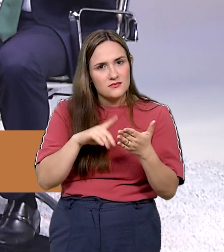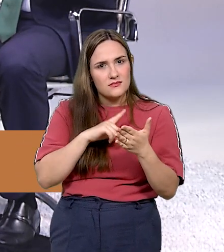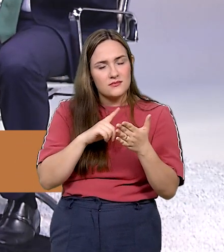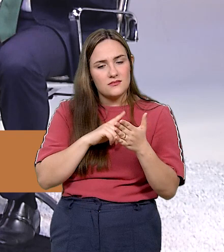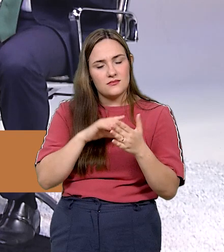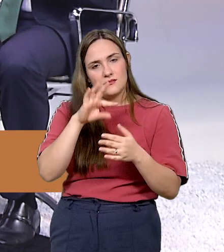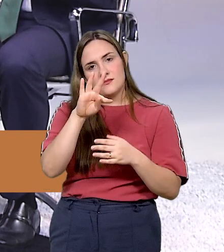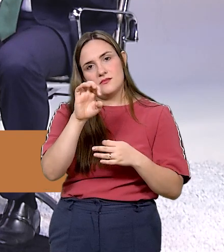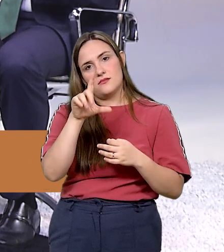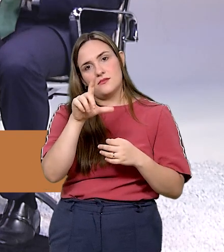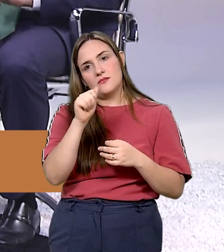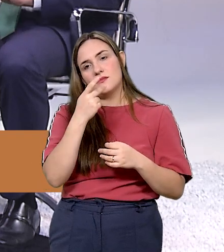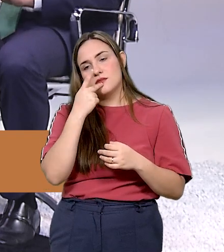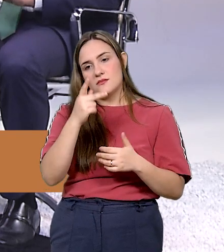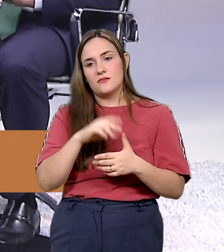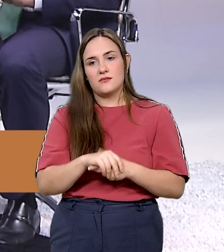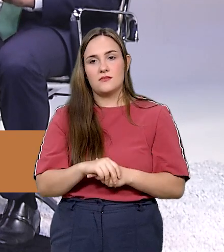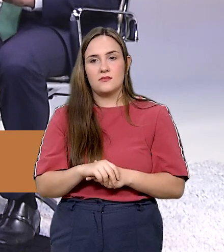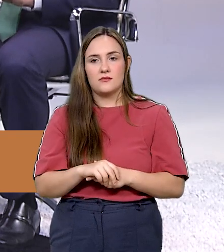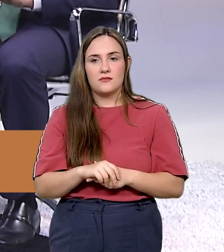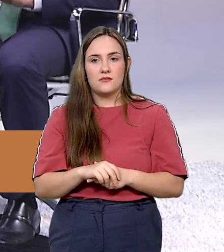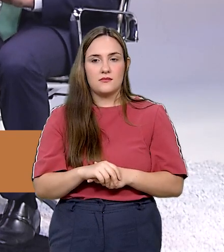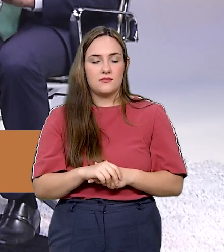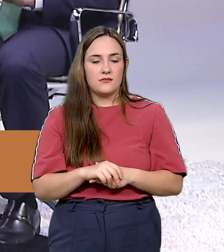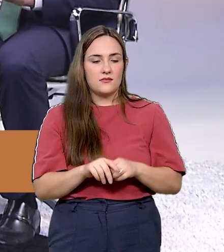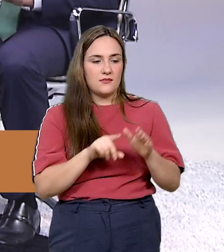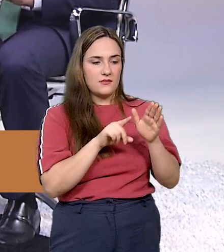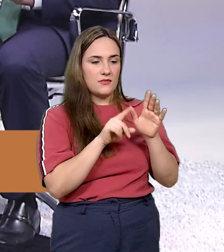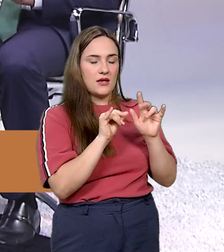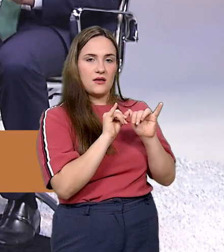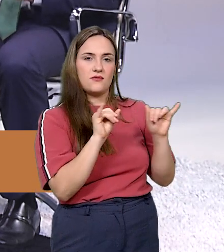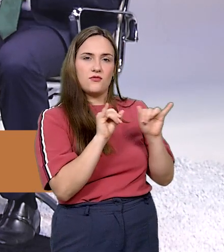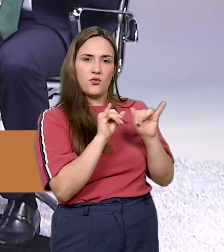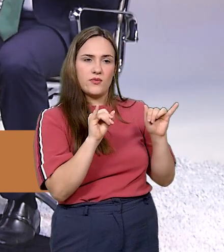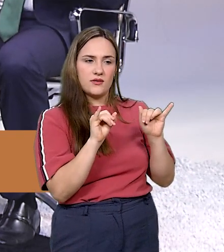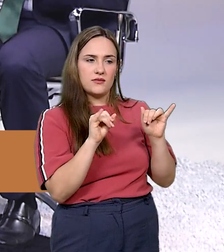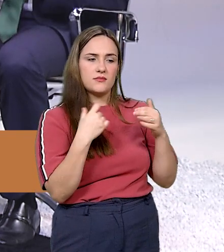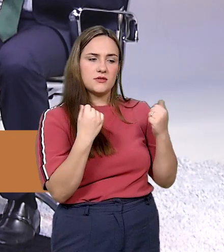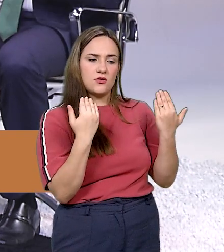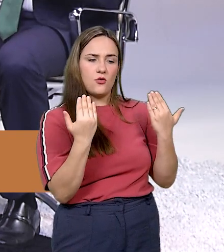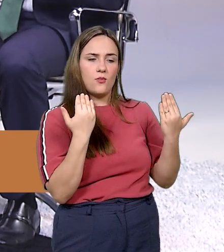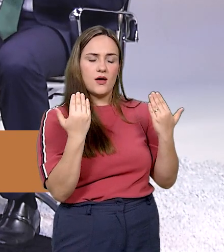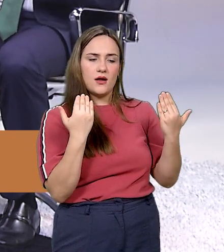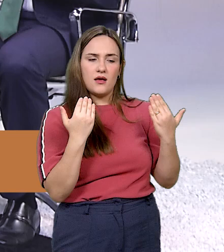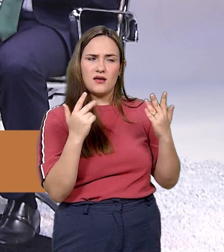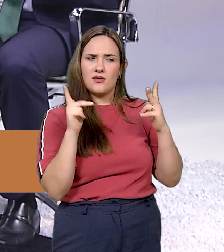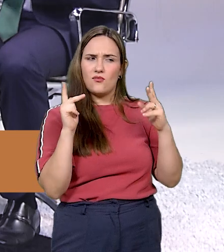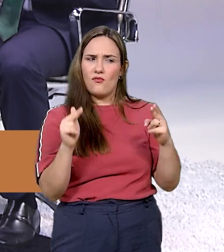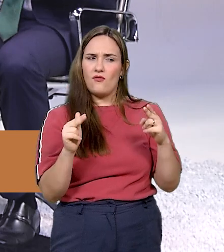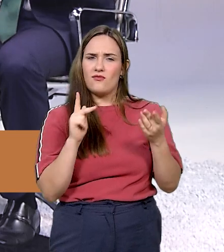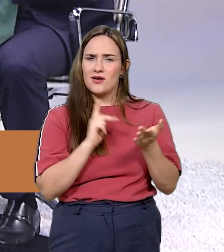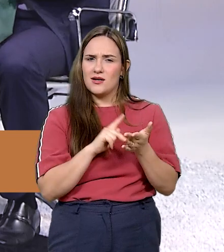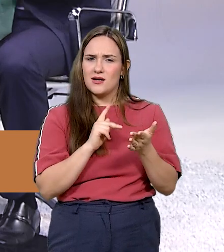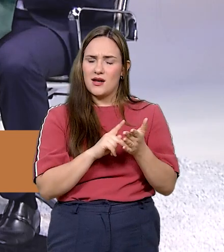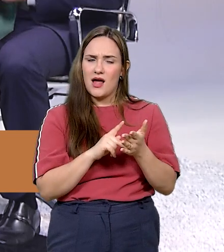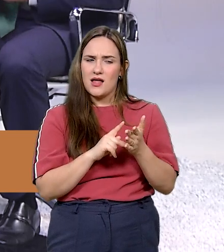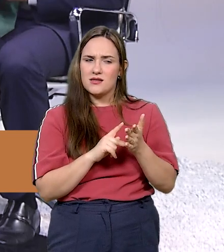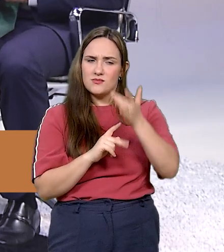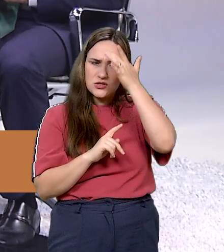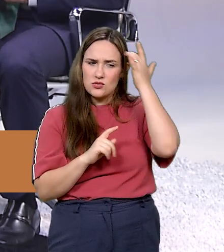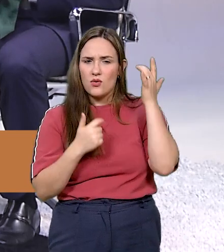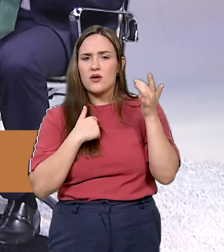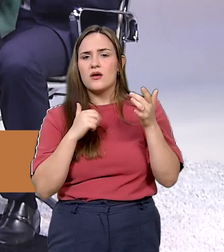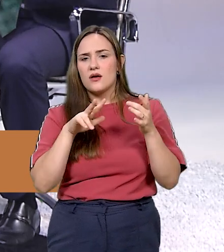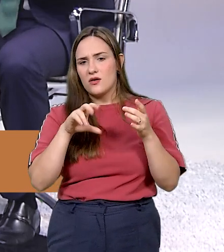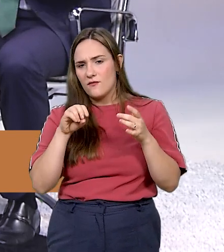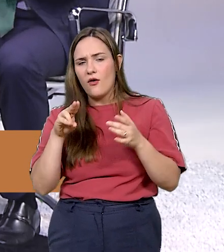uma tela que ele fala assim, os dados do beneficiário. Você confere se aquele dado do beneficiário é realmente a pessoa para quem